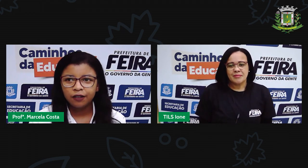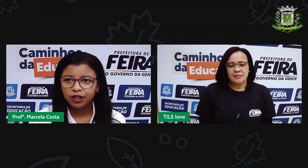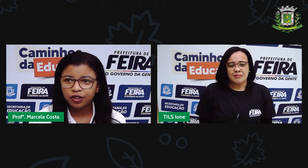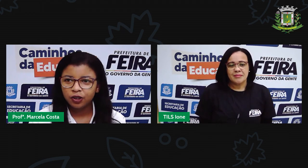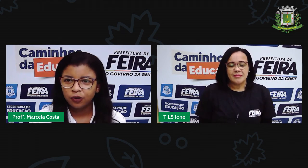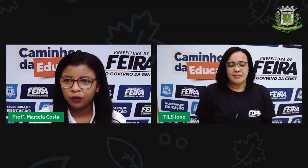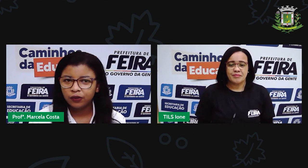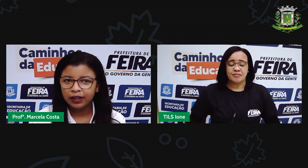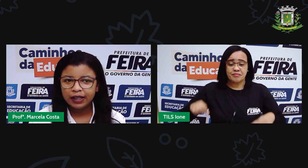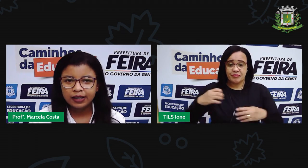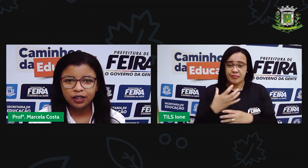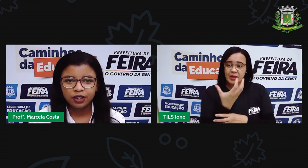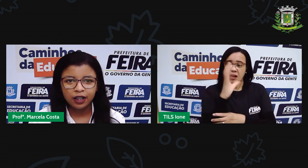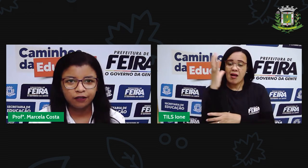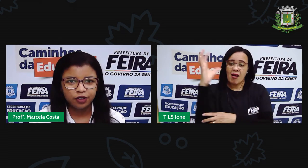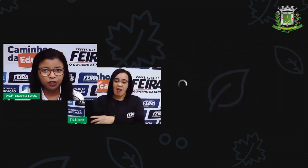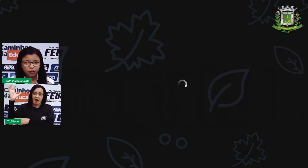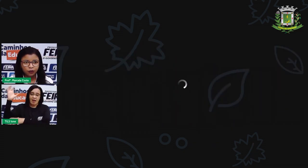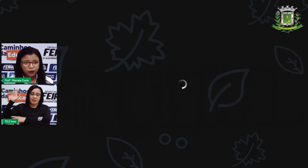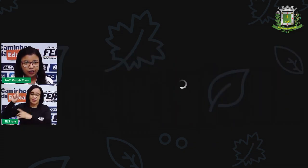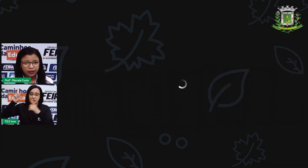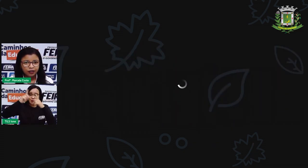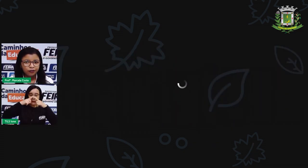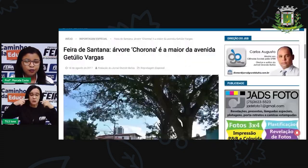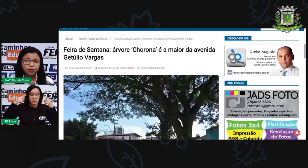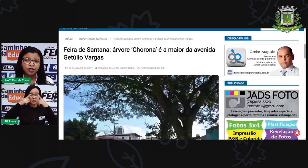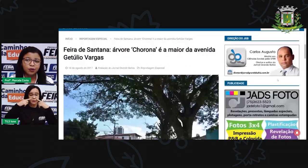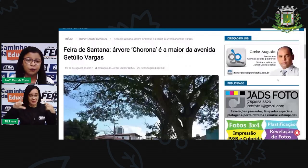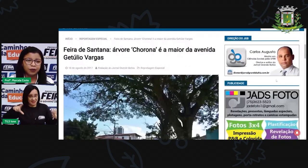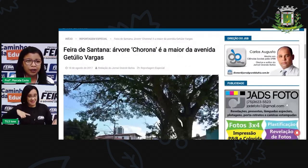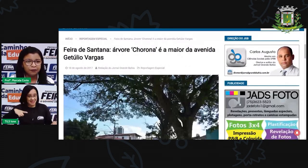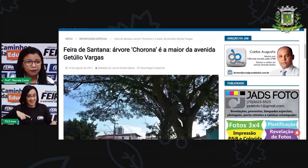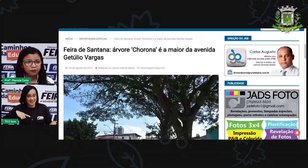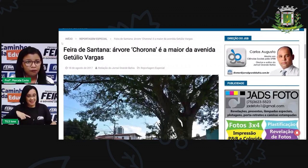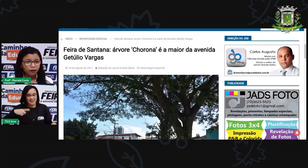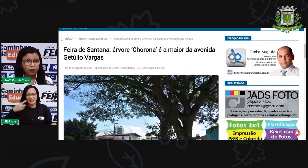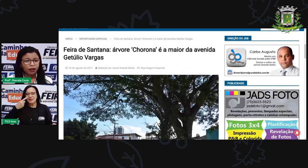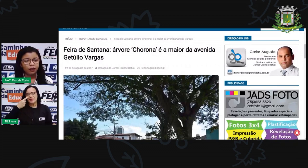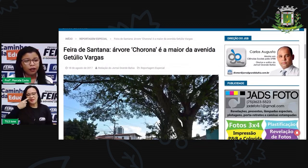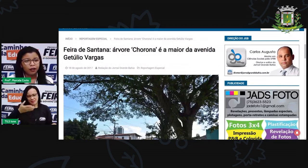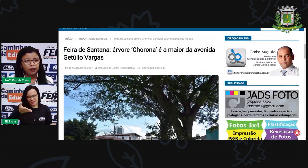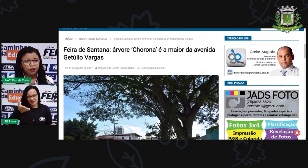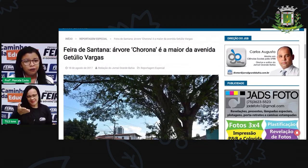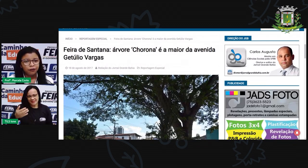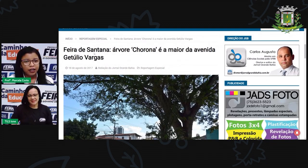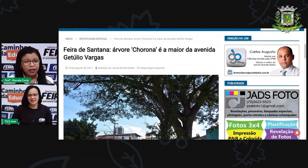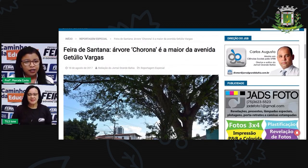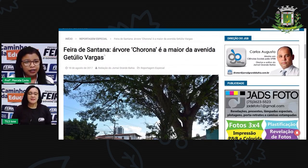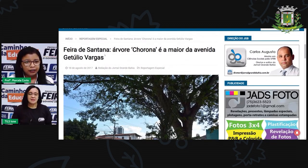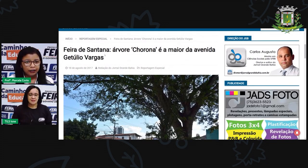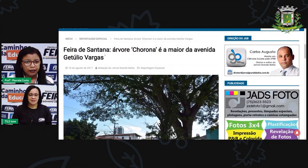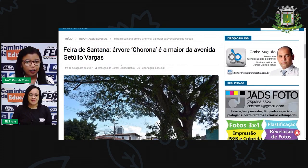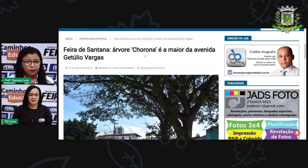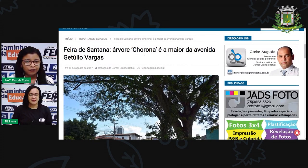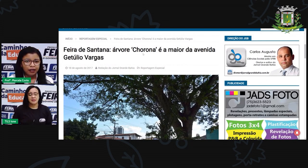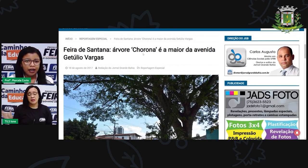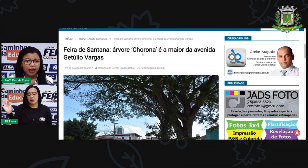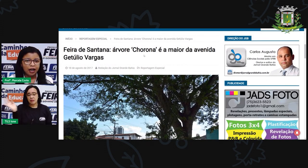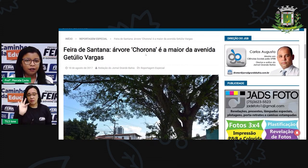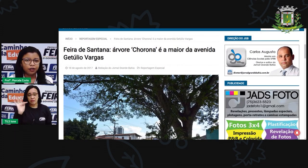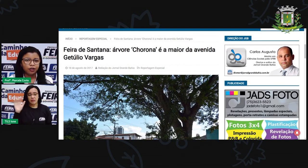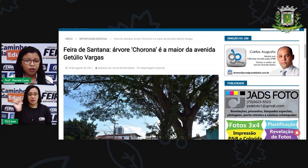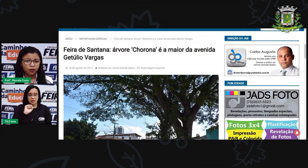Árvore chorona. E existe a árvore chorona? Vamos descobrir. Feira de Santana.